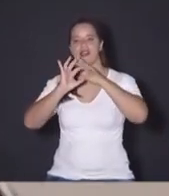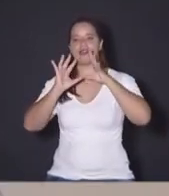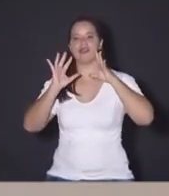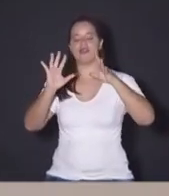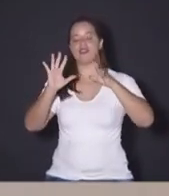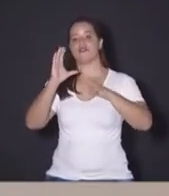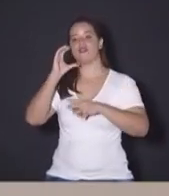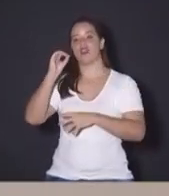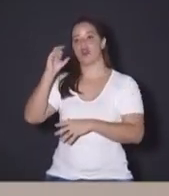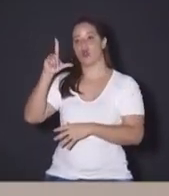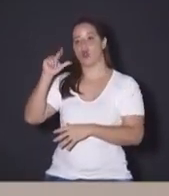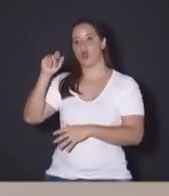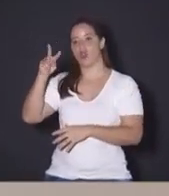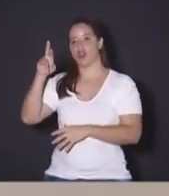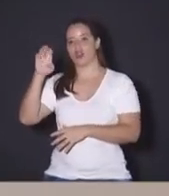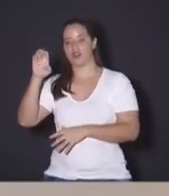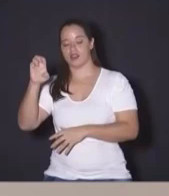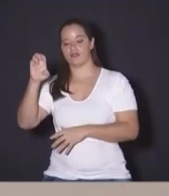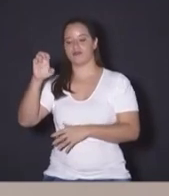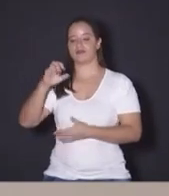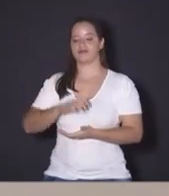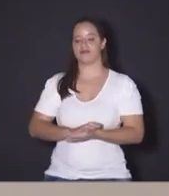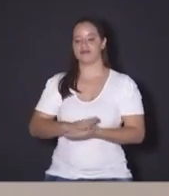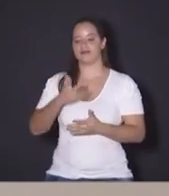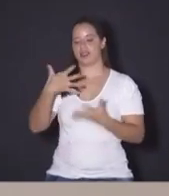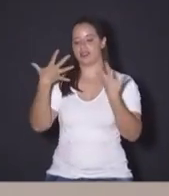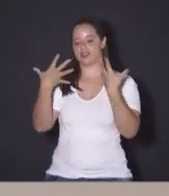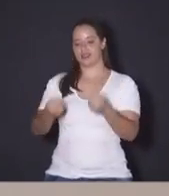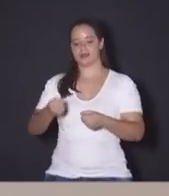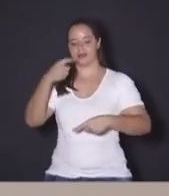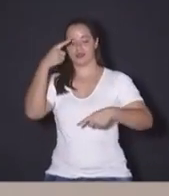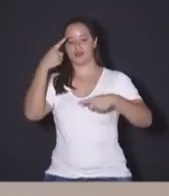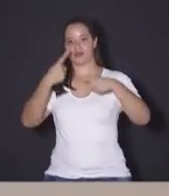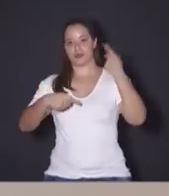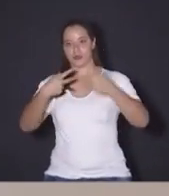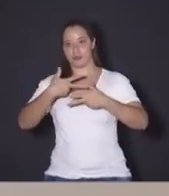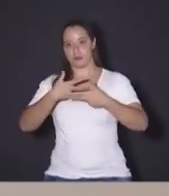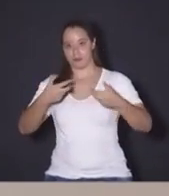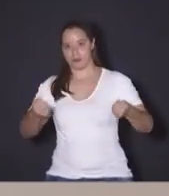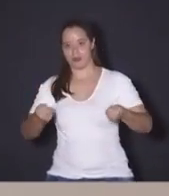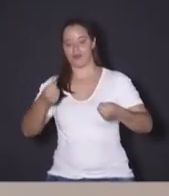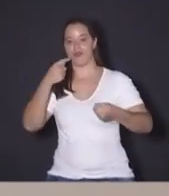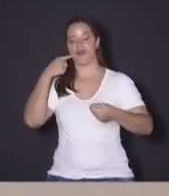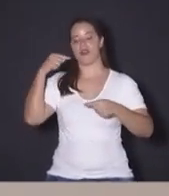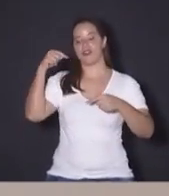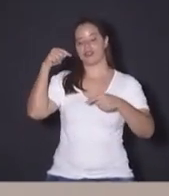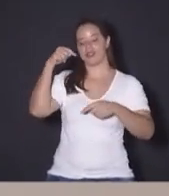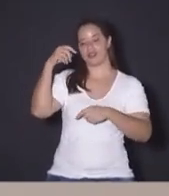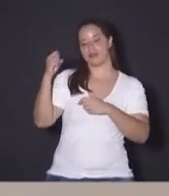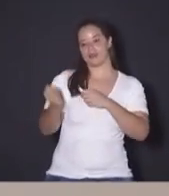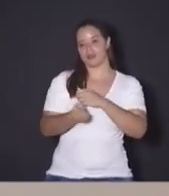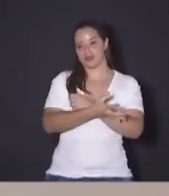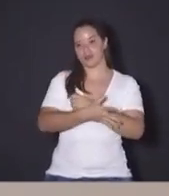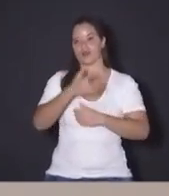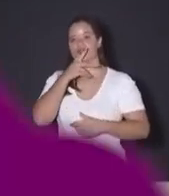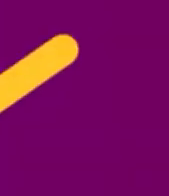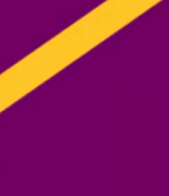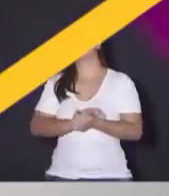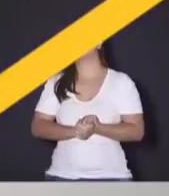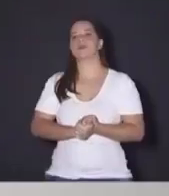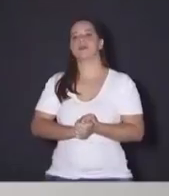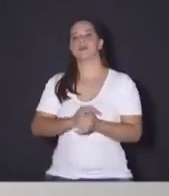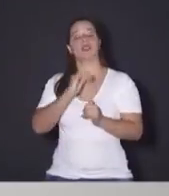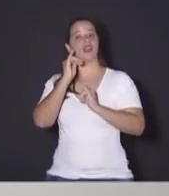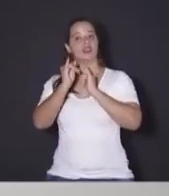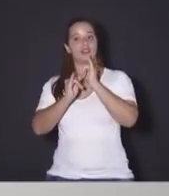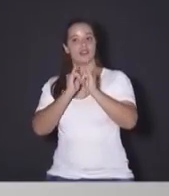da colibri a gente recebe agora aqui no polêmicas contemporâneas aurélio requer ti a